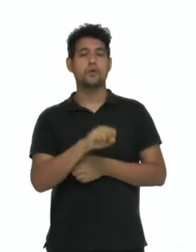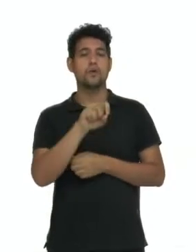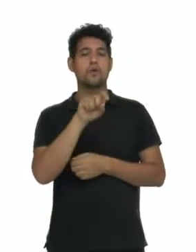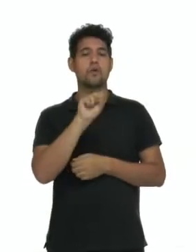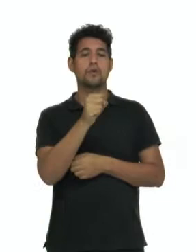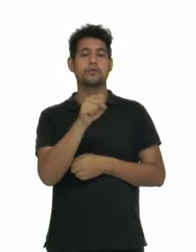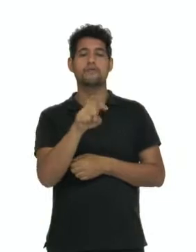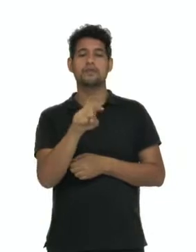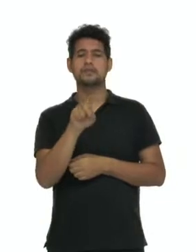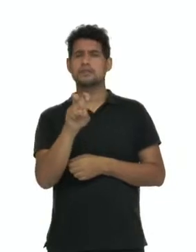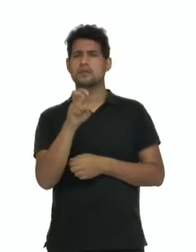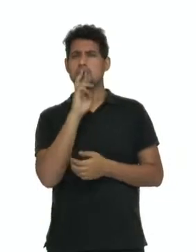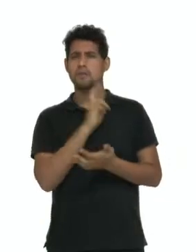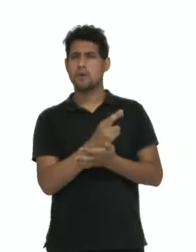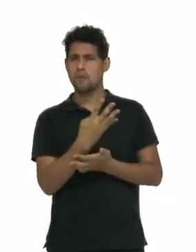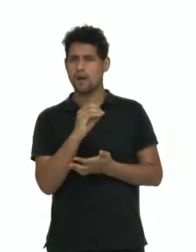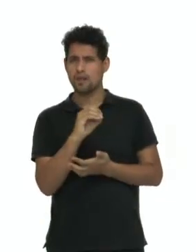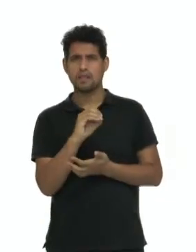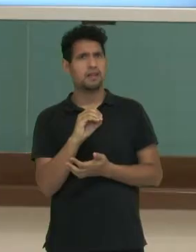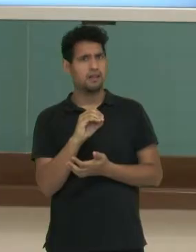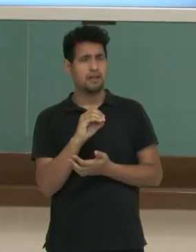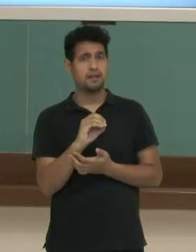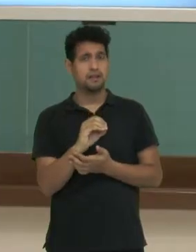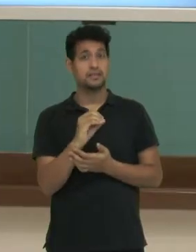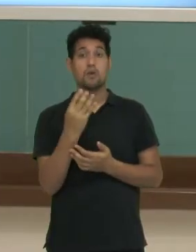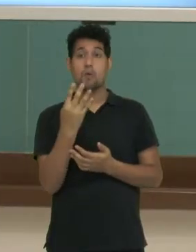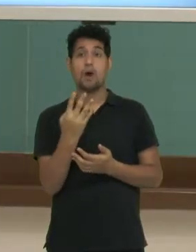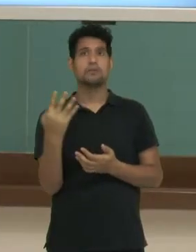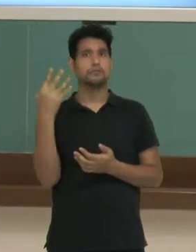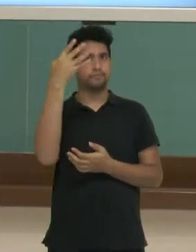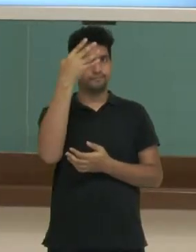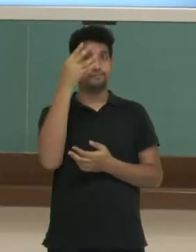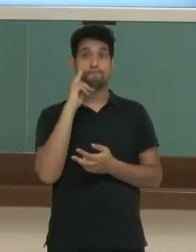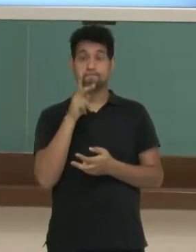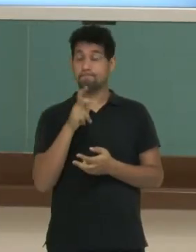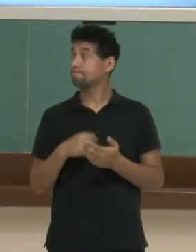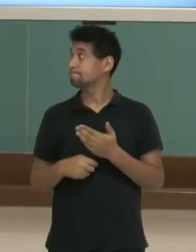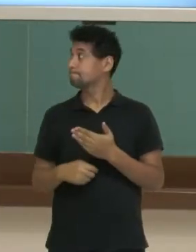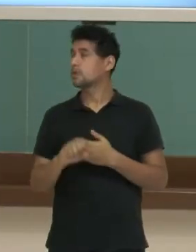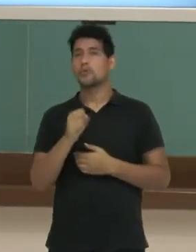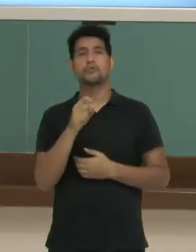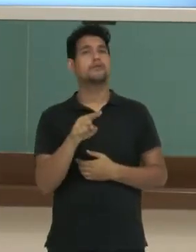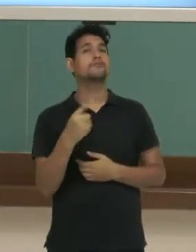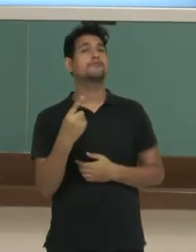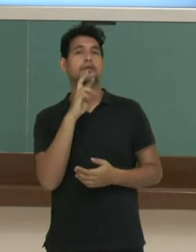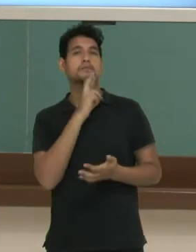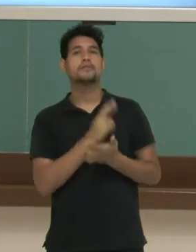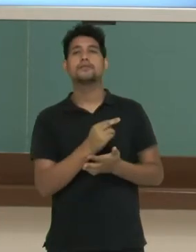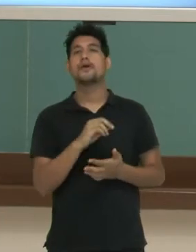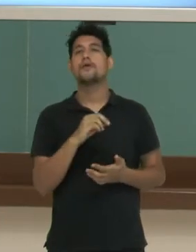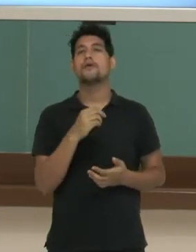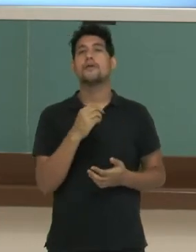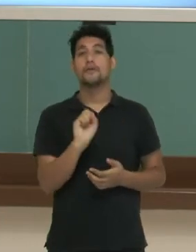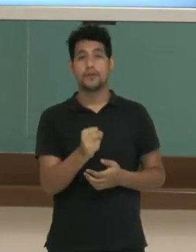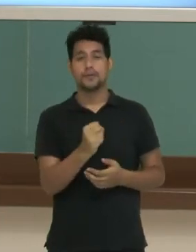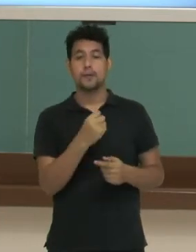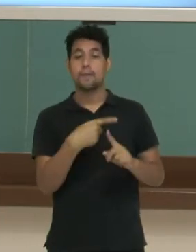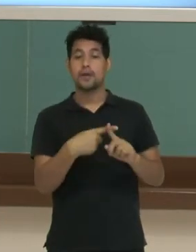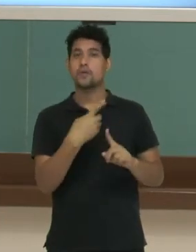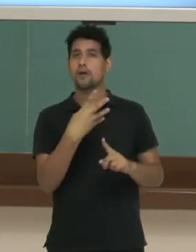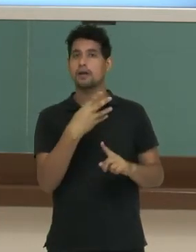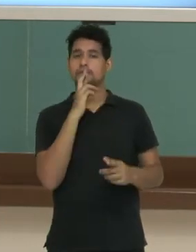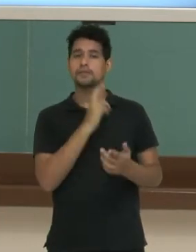5 não é 40? É 40, subiu 4 lá, né? 8 vezes 1, 8, mais 4,